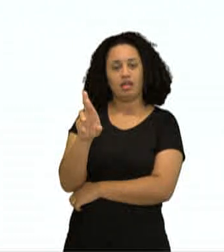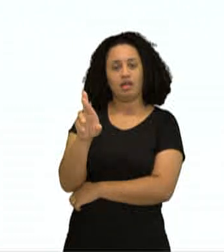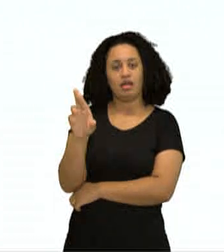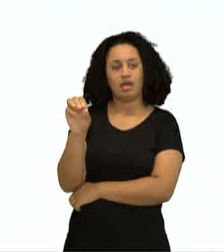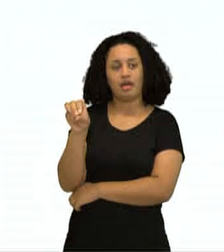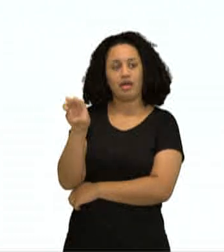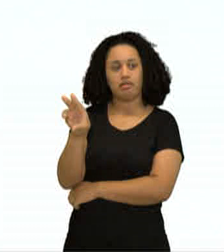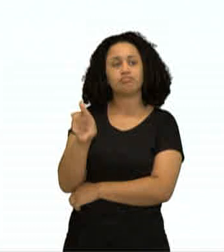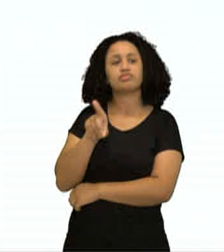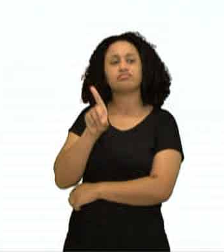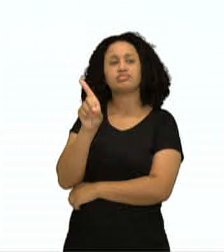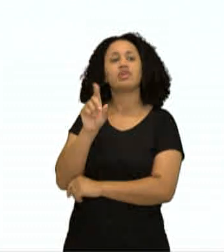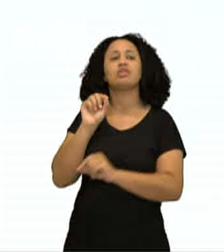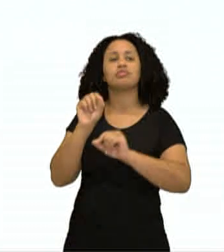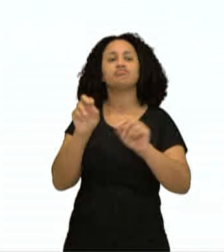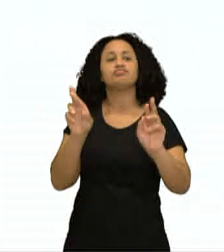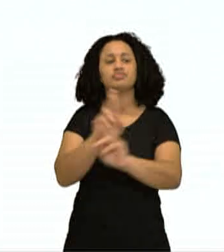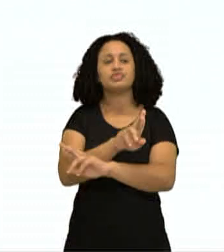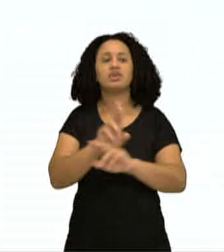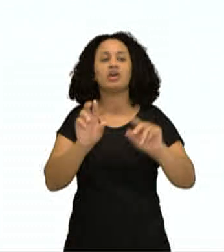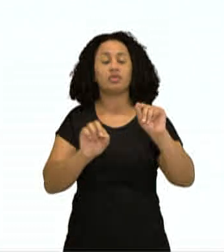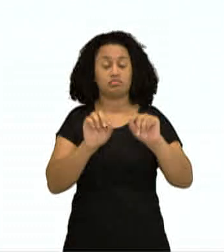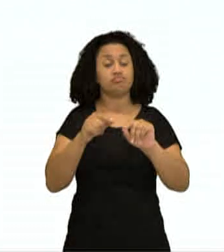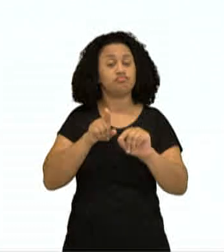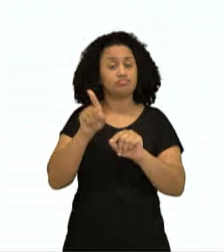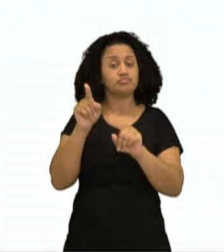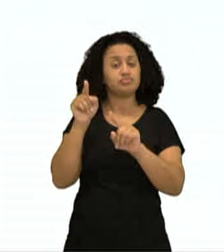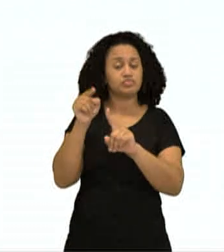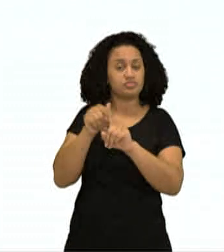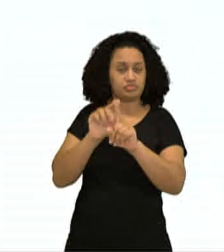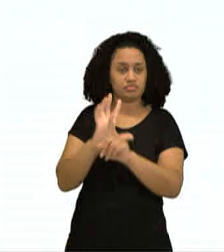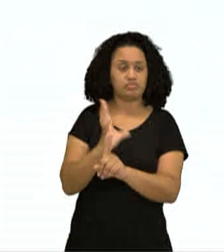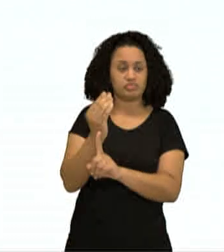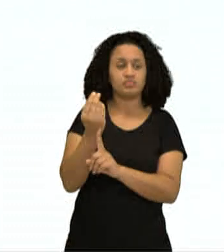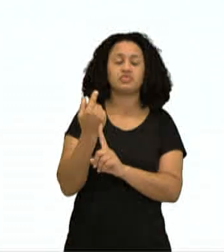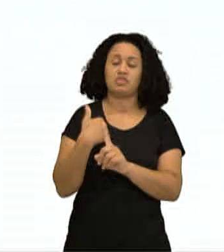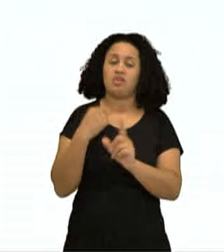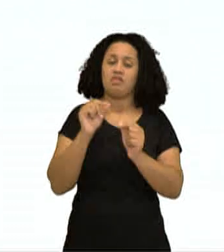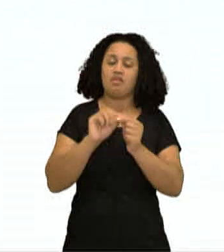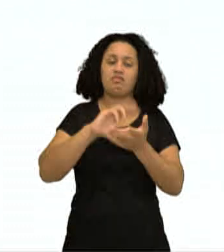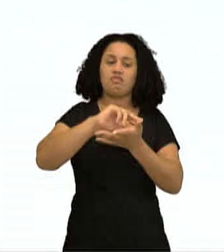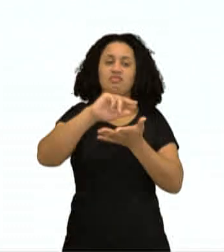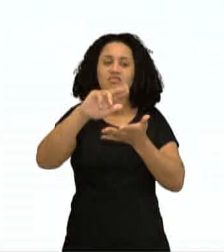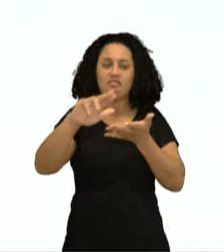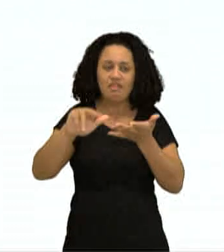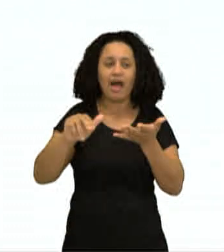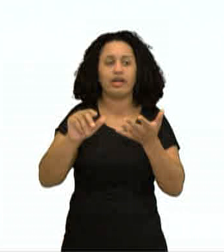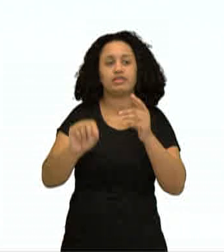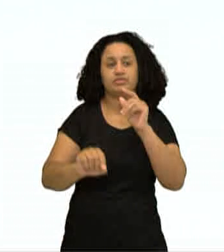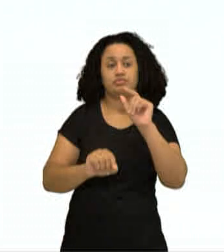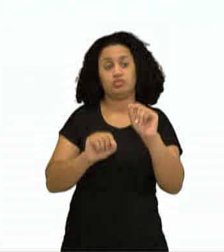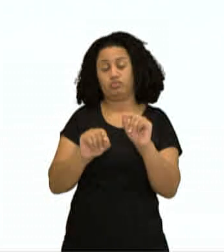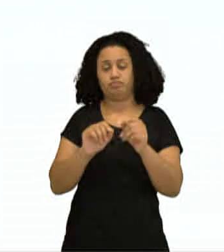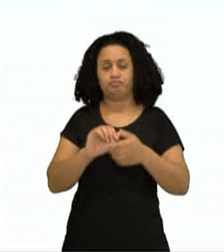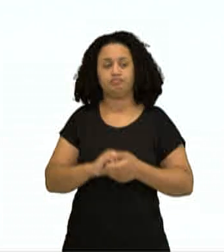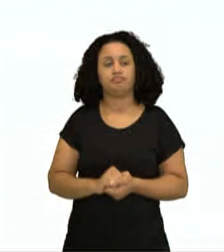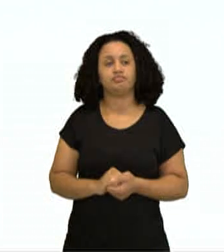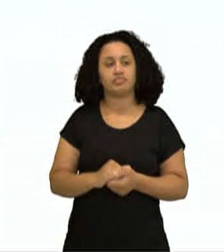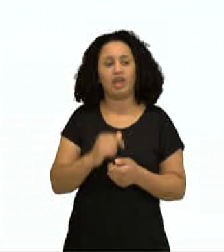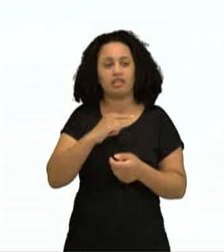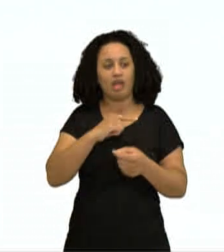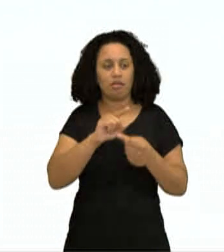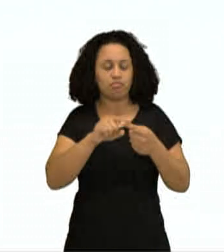Caprow associa-se diretamente ao happening, tendo realizado uma infinidade deles.